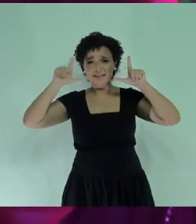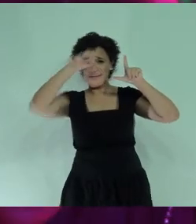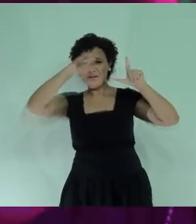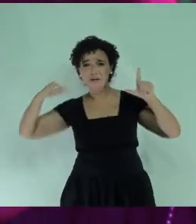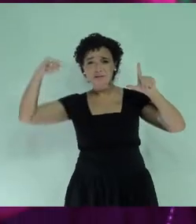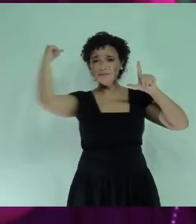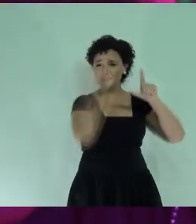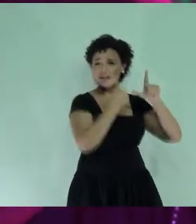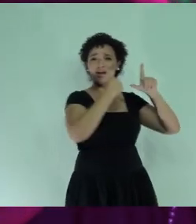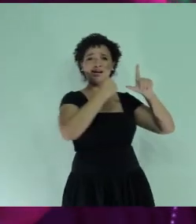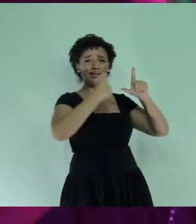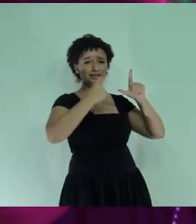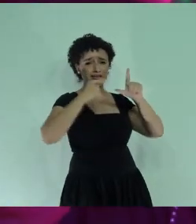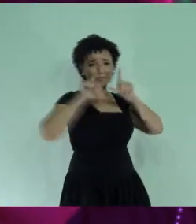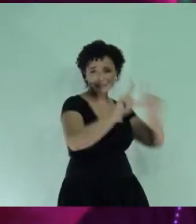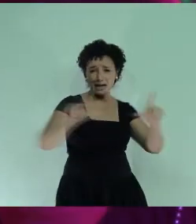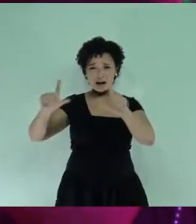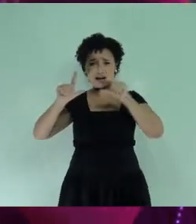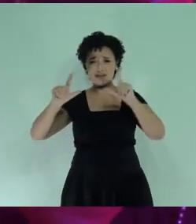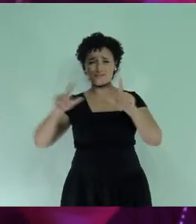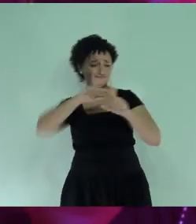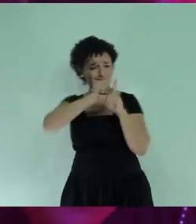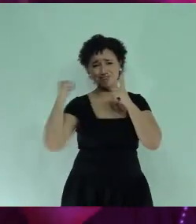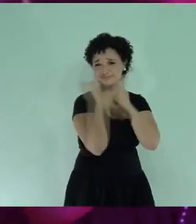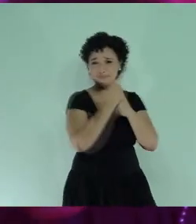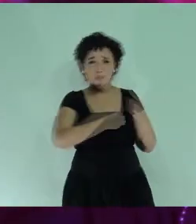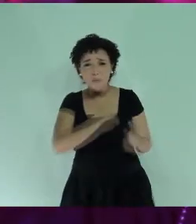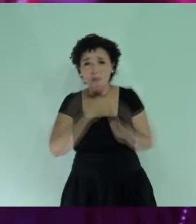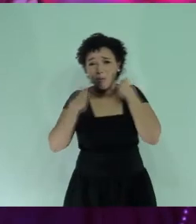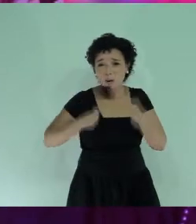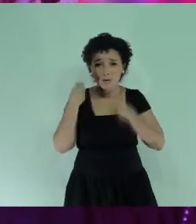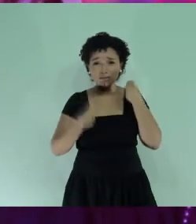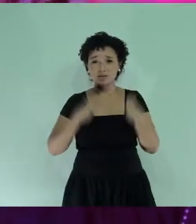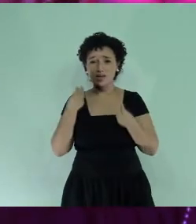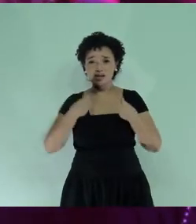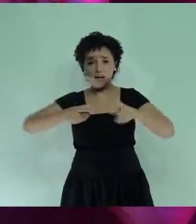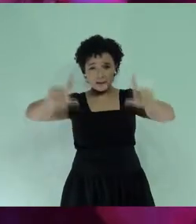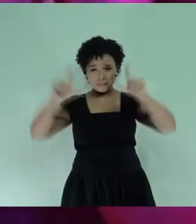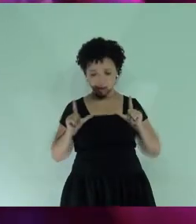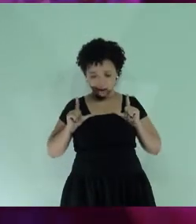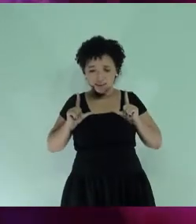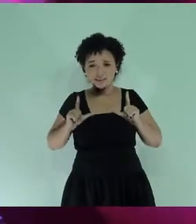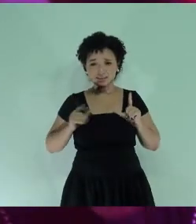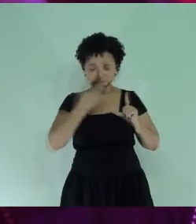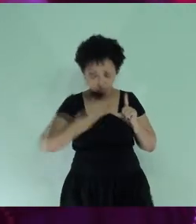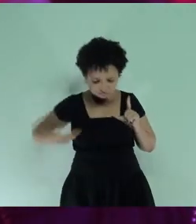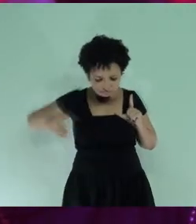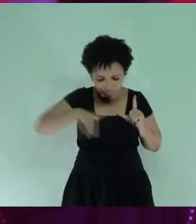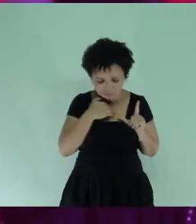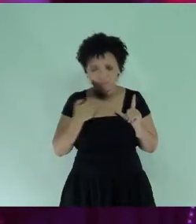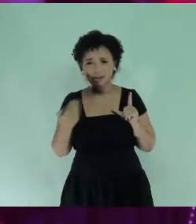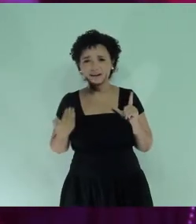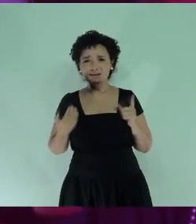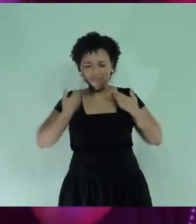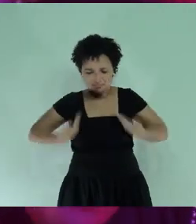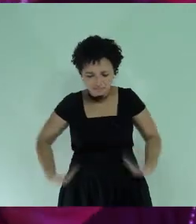de censura no meu rosto diz: não recomendado à sociedade. A tarja de